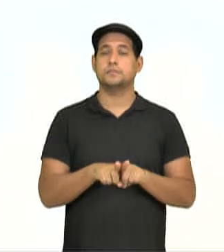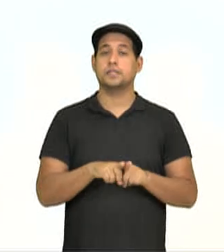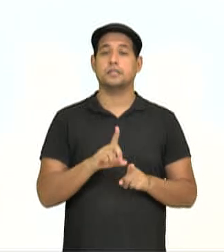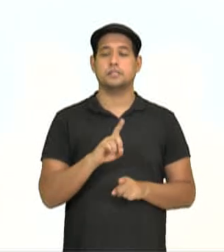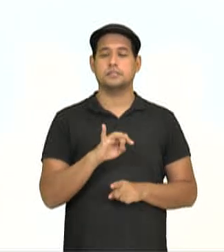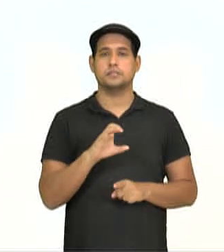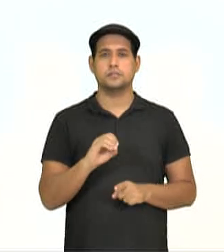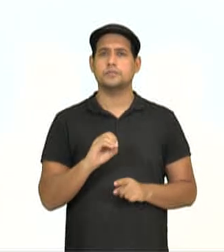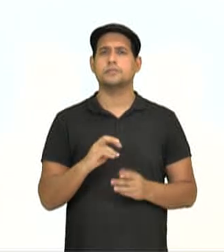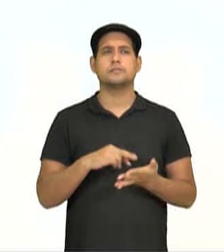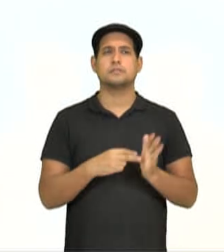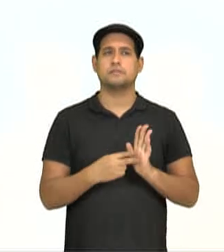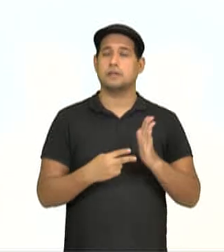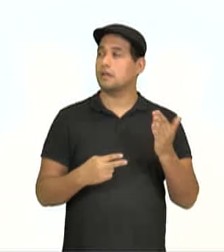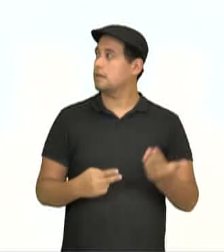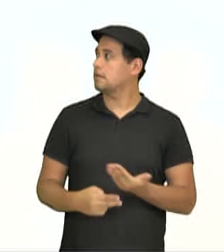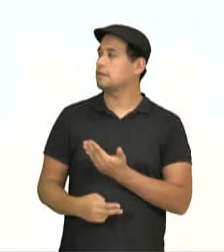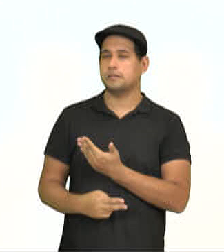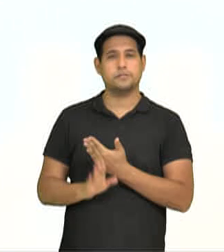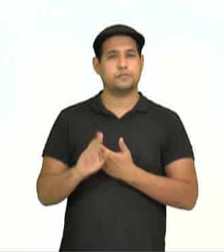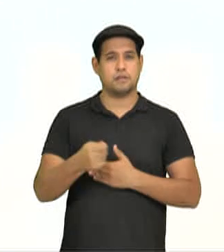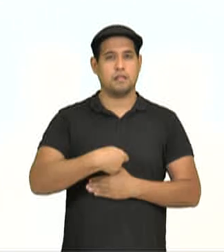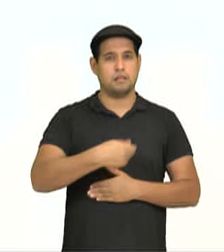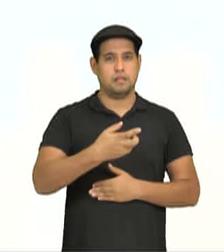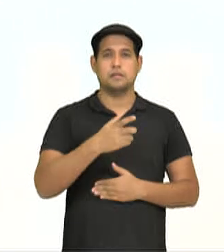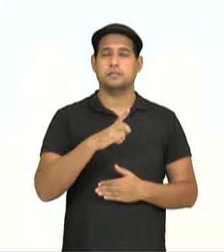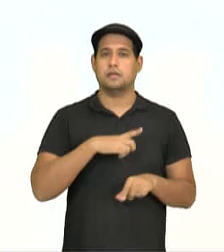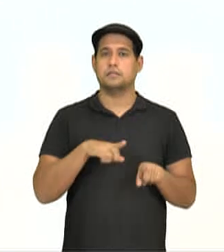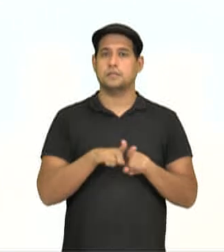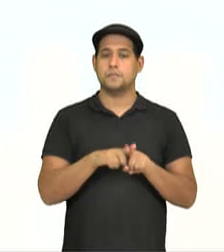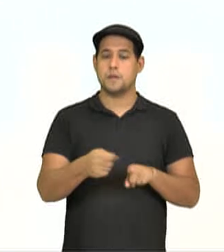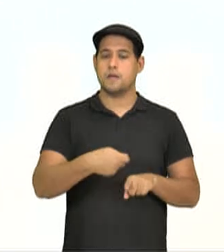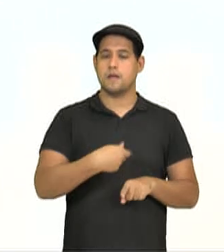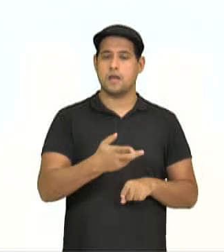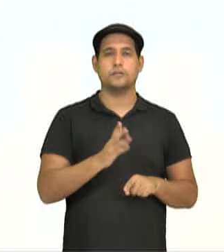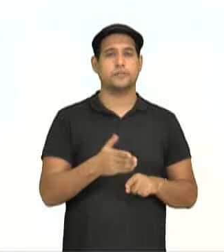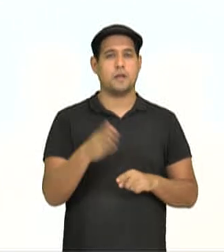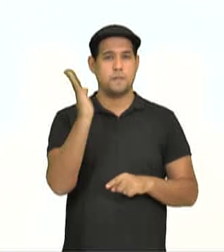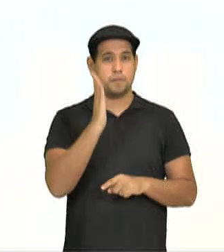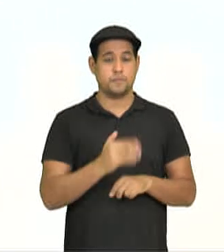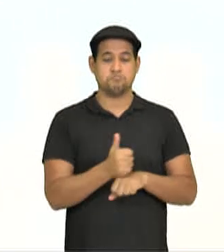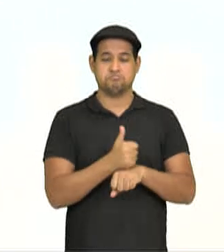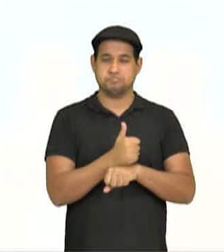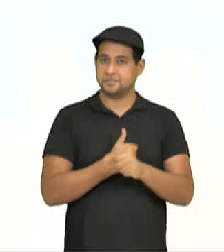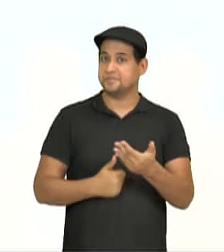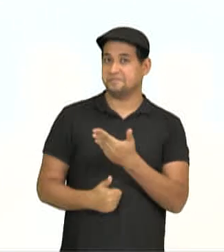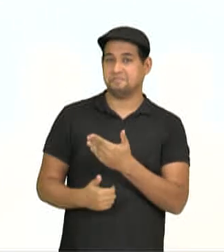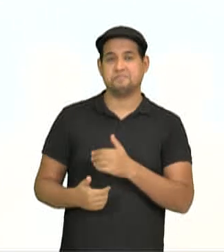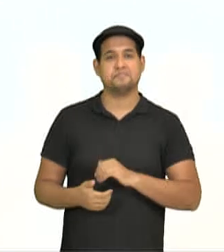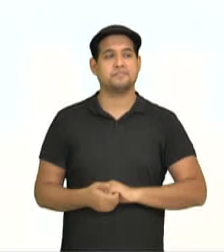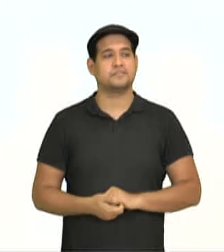de disco é esse aqui, o disco está aqui na imagem, ó, saindo da mão do atleta brasileiro.